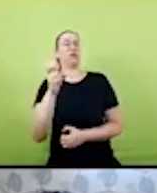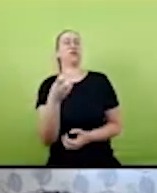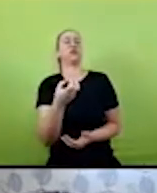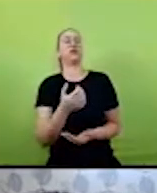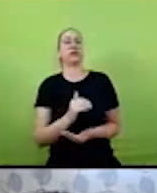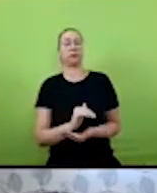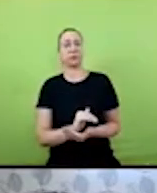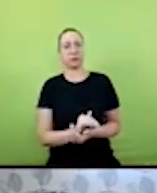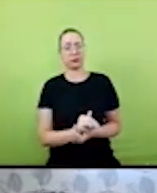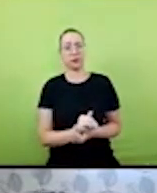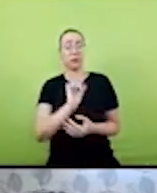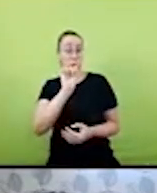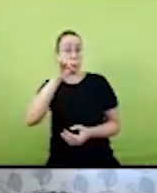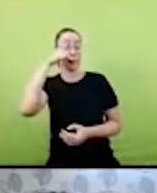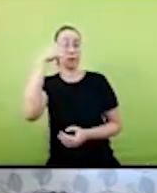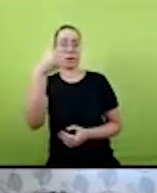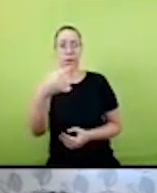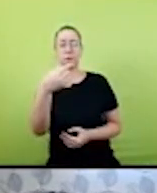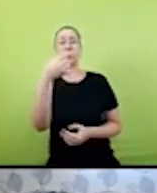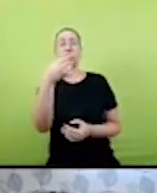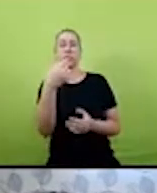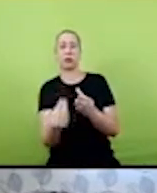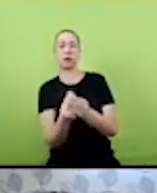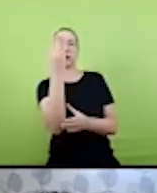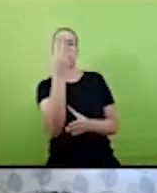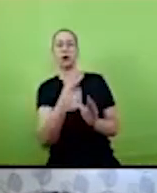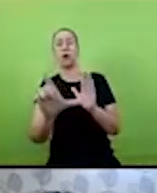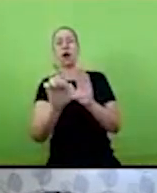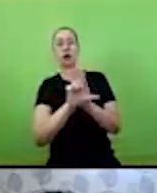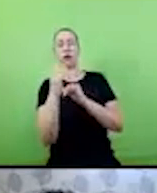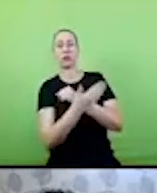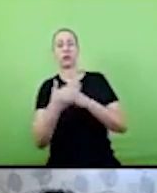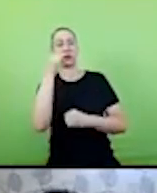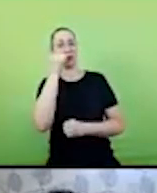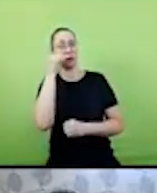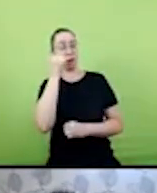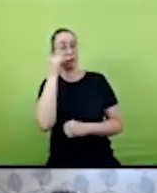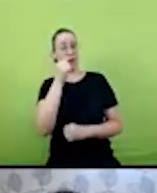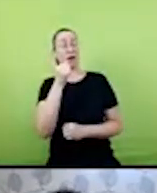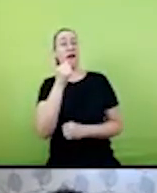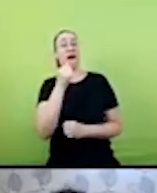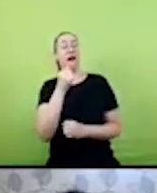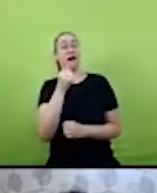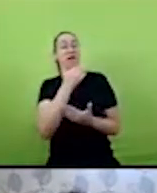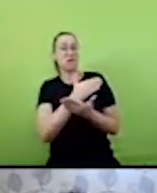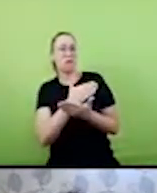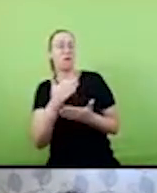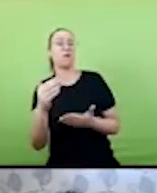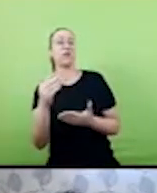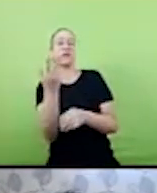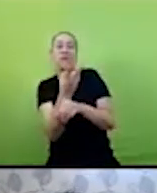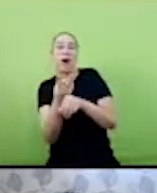um aumento da criação desses serviços, né, para que as mulheres pudessem se